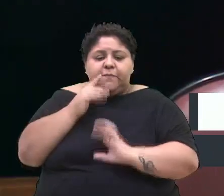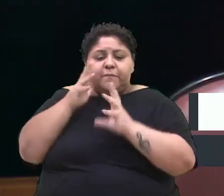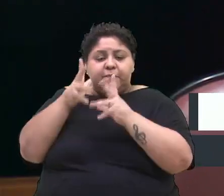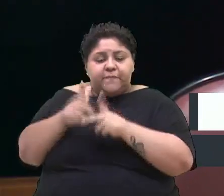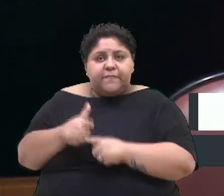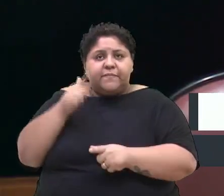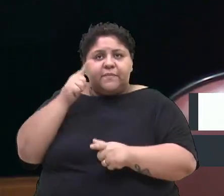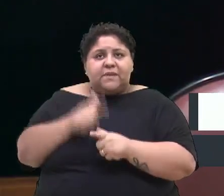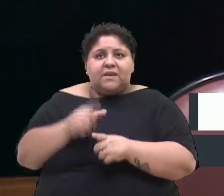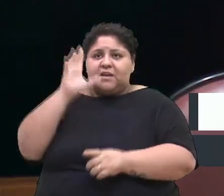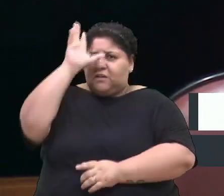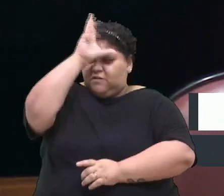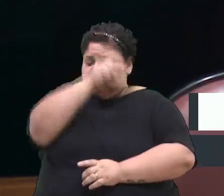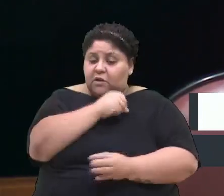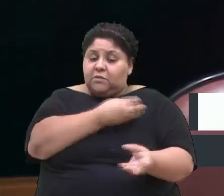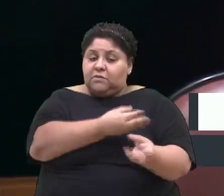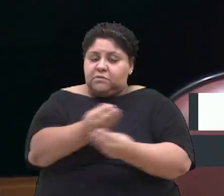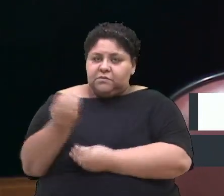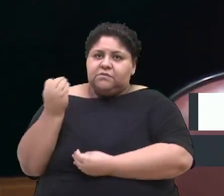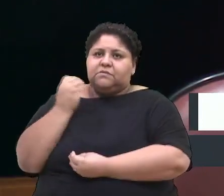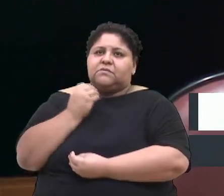eu aprendia muito.